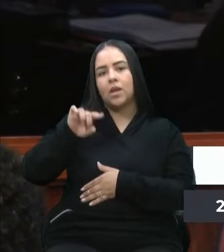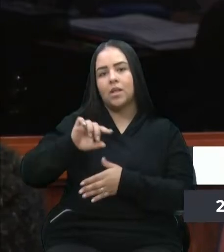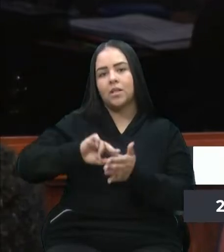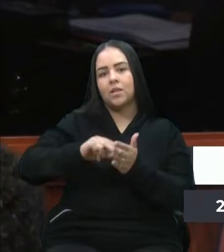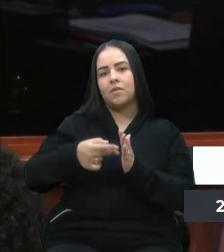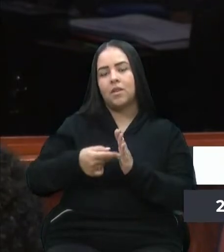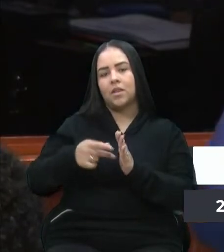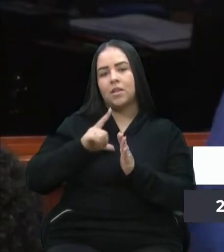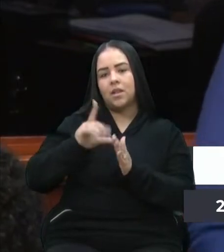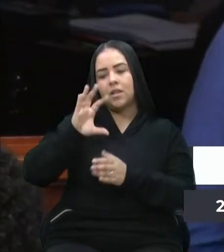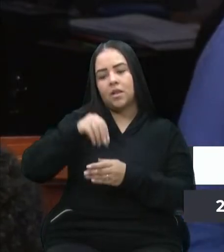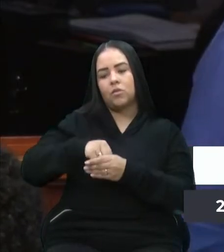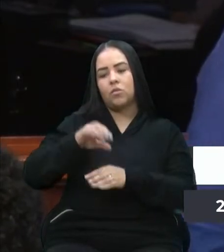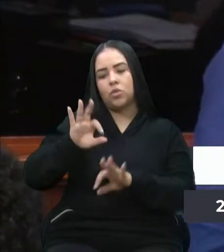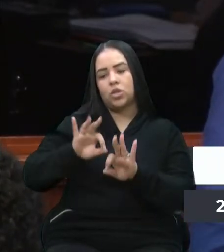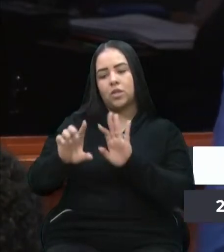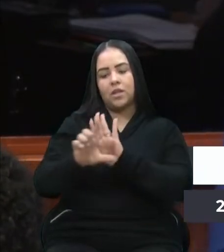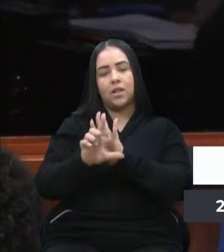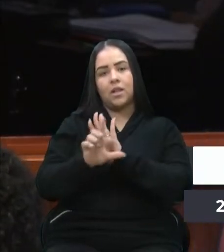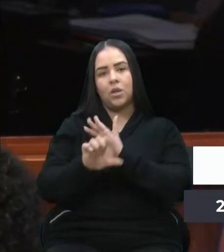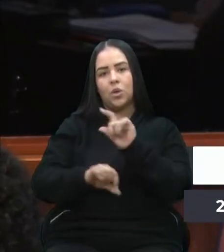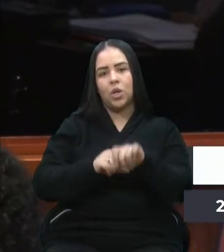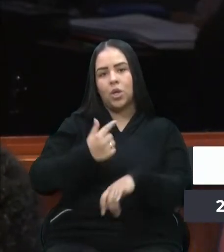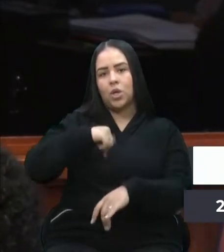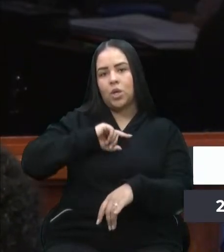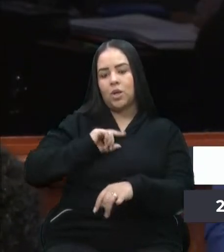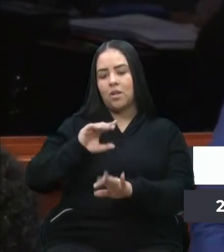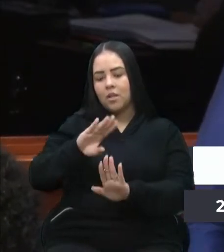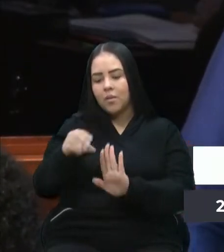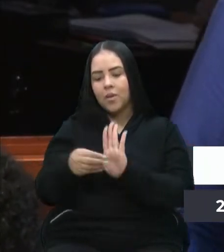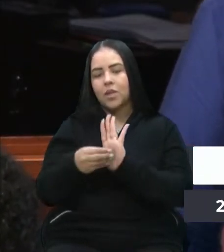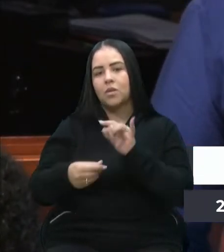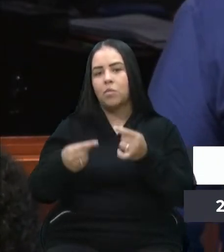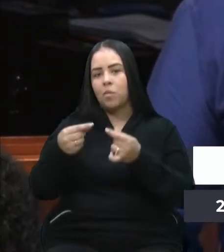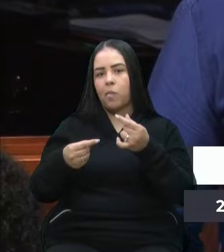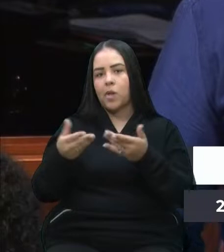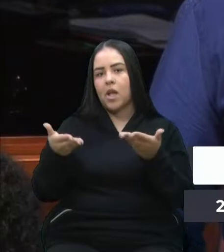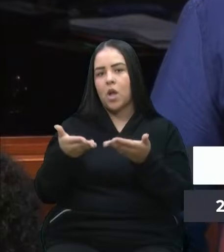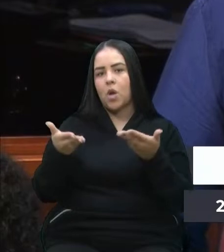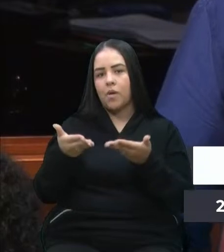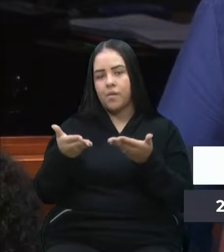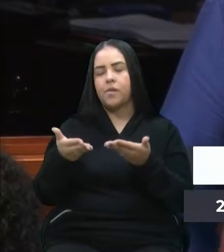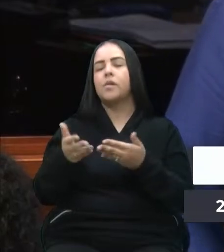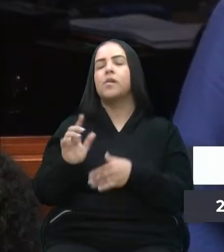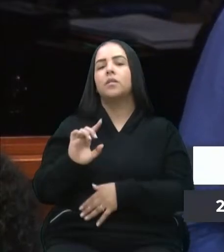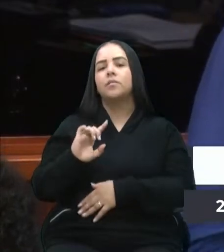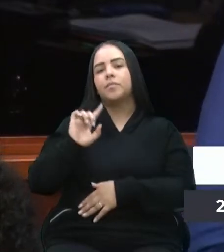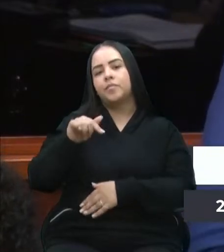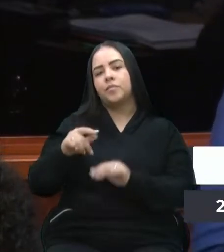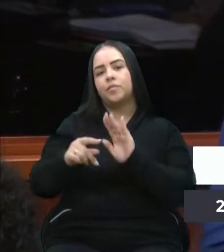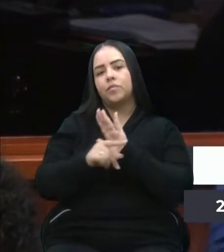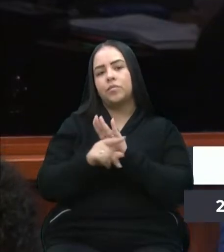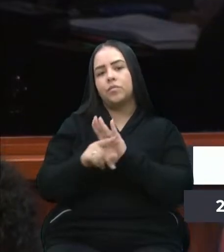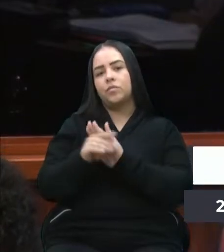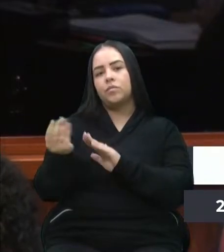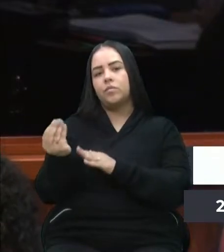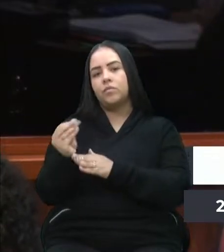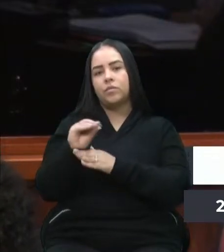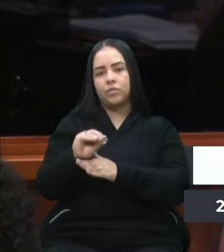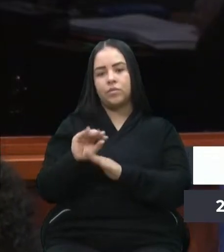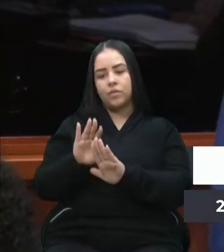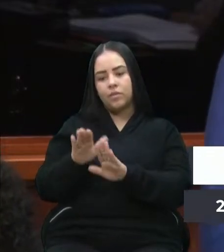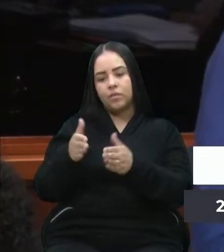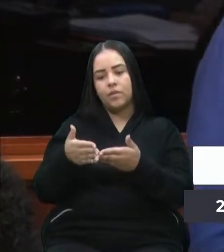fala. A emenda que nós vamos discutir agora é uma emenda que inclui a comissão